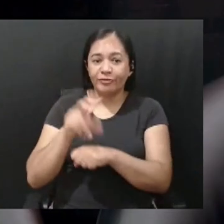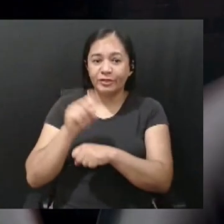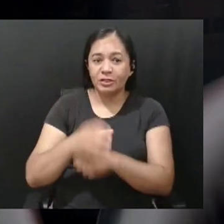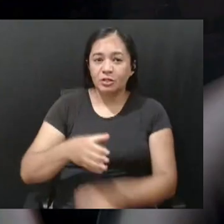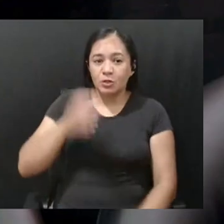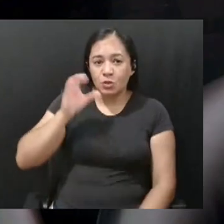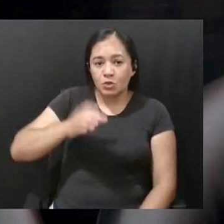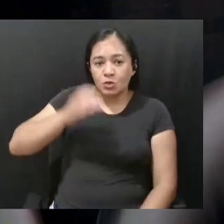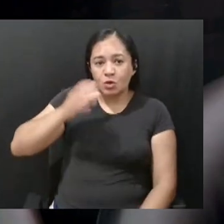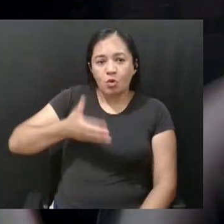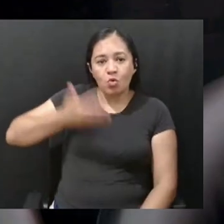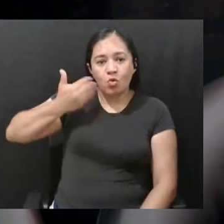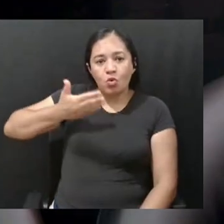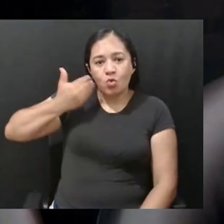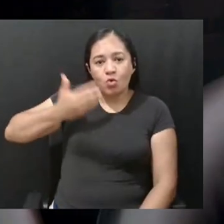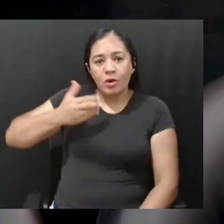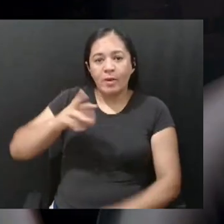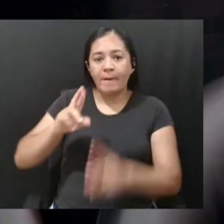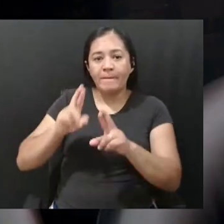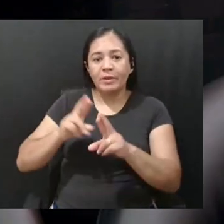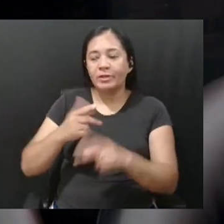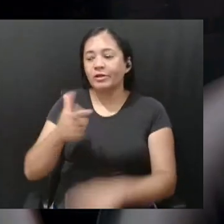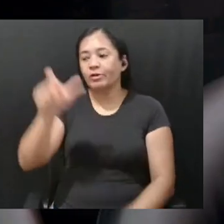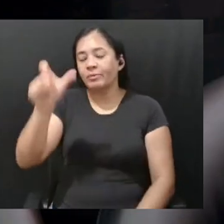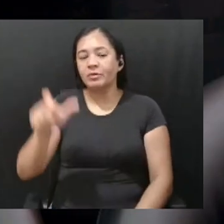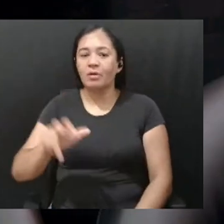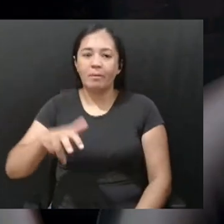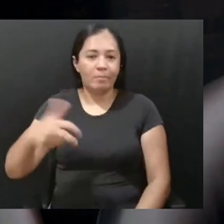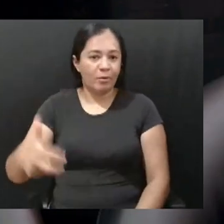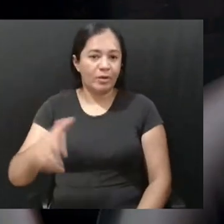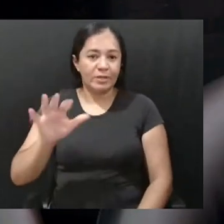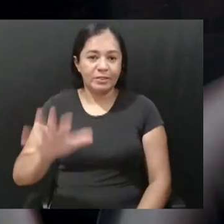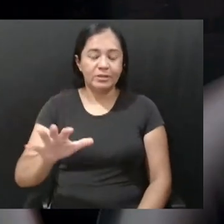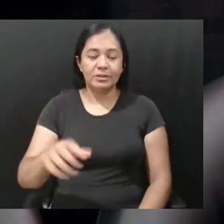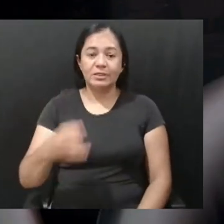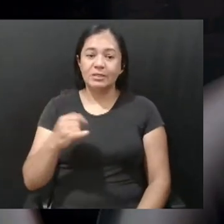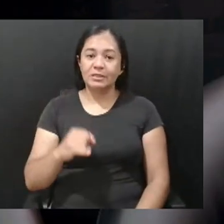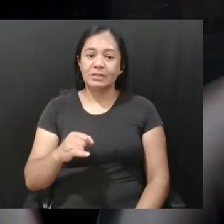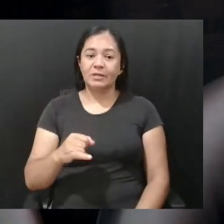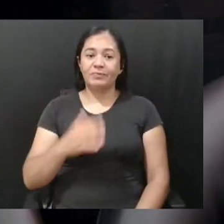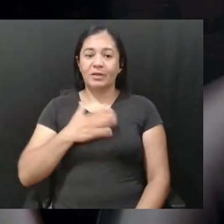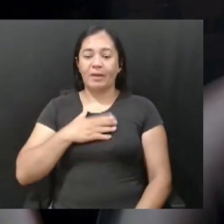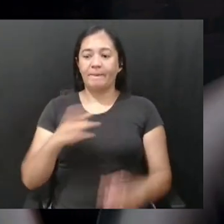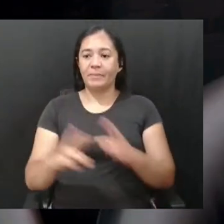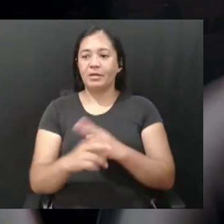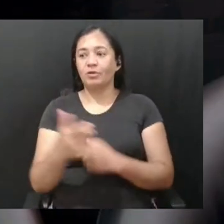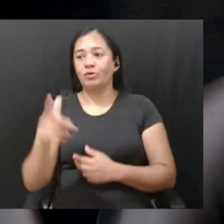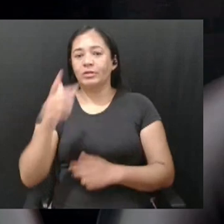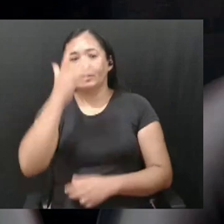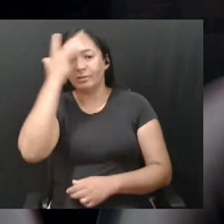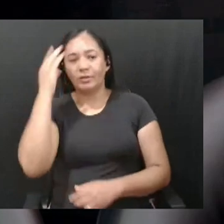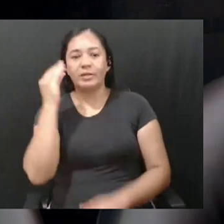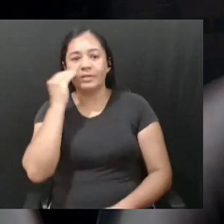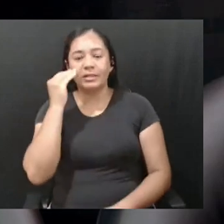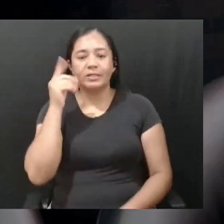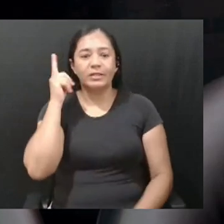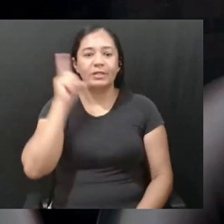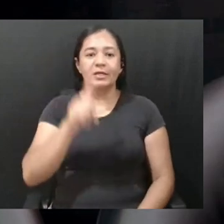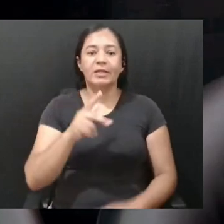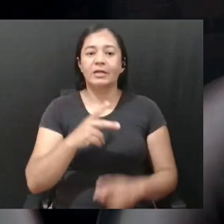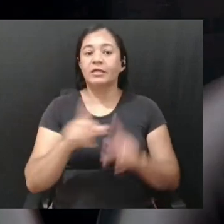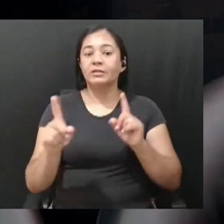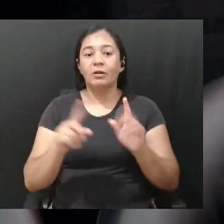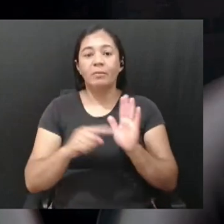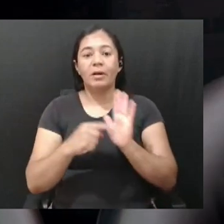esperando que o outro morra, né. Isso é um Uhum. fato. Então quando eu acerto a minha relação com o outro, eu não estou tentando ganhar uma discussão, mas eu estou apresentando para o outro o seguinte: